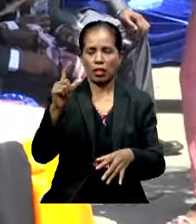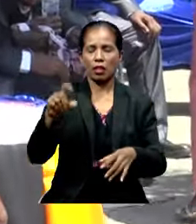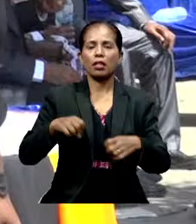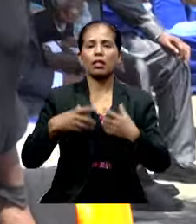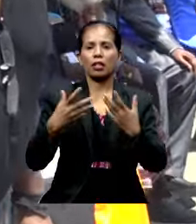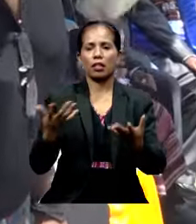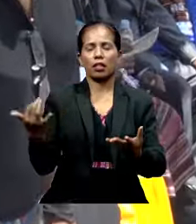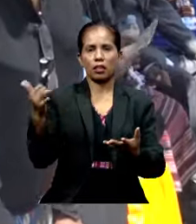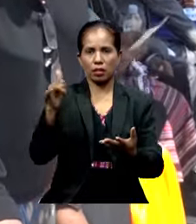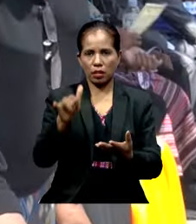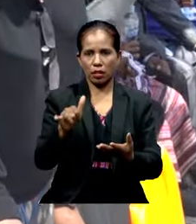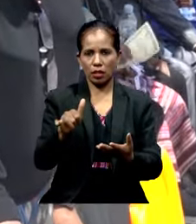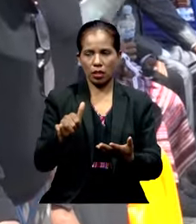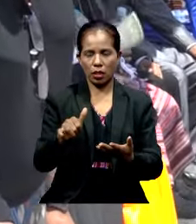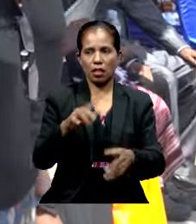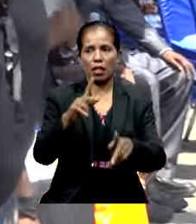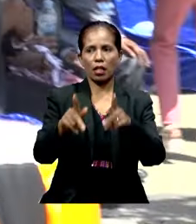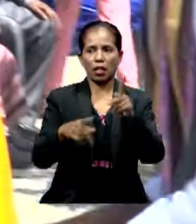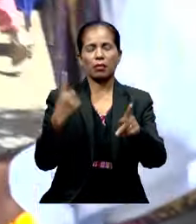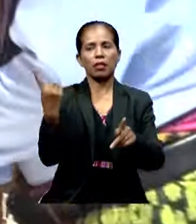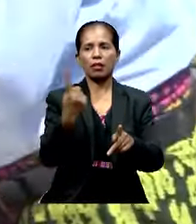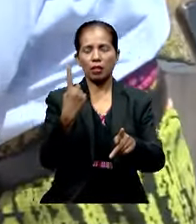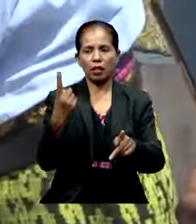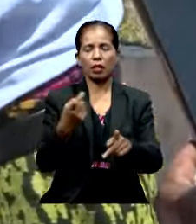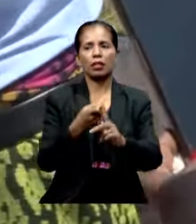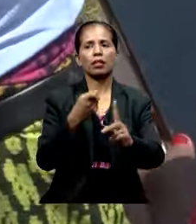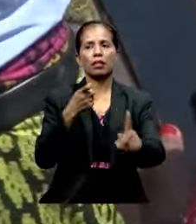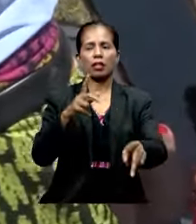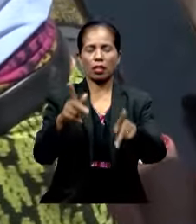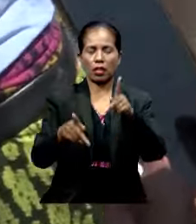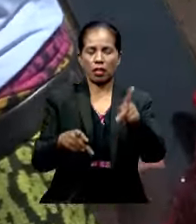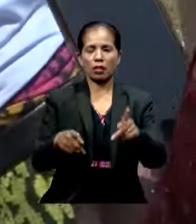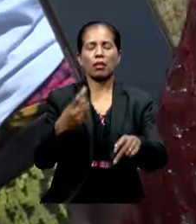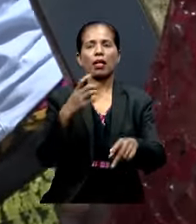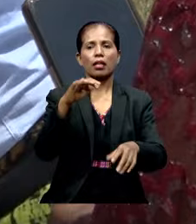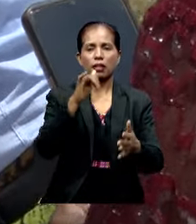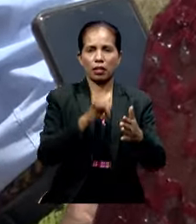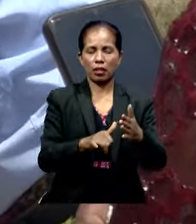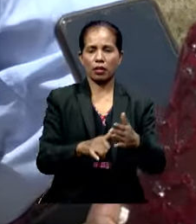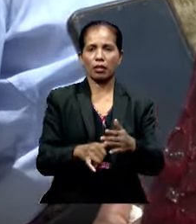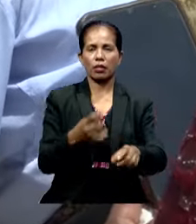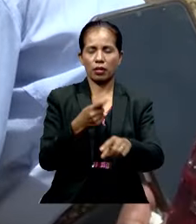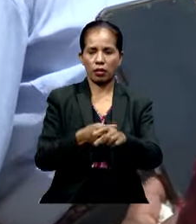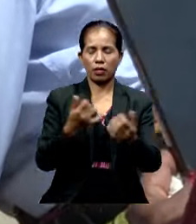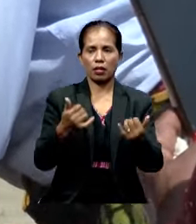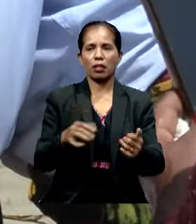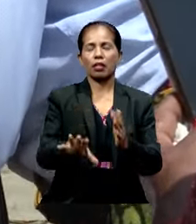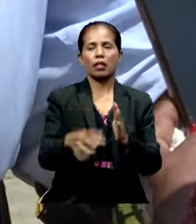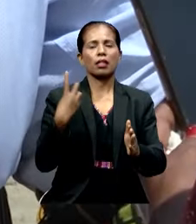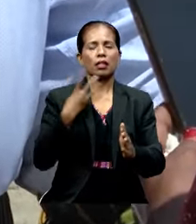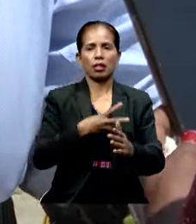Ser na bema ka comunidade permanente ou ser na bema comunidade temporária. O situação da né hatuita